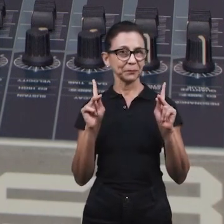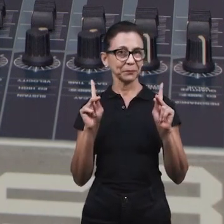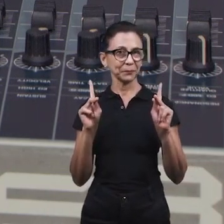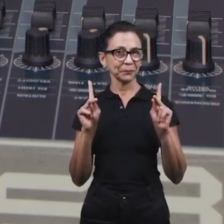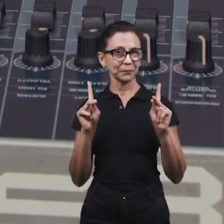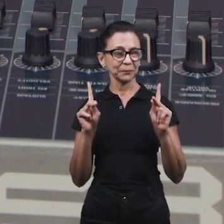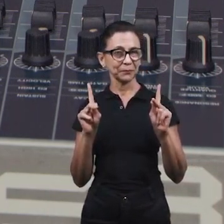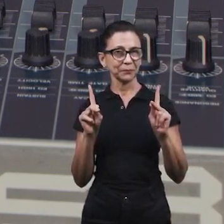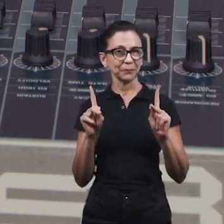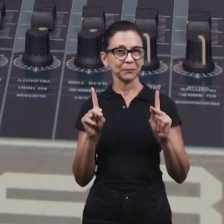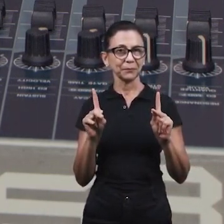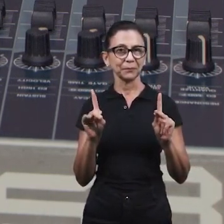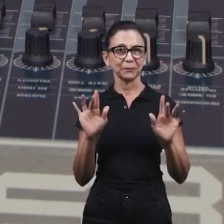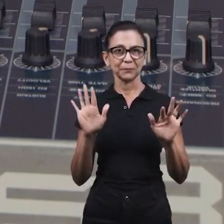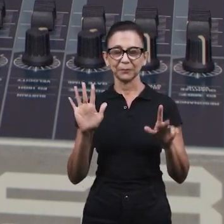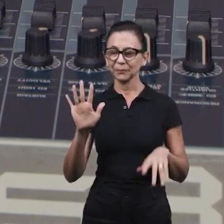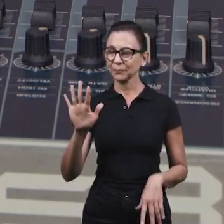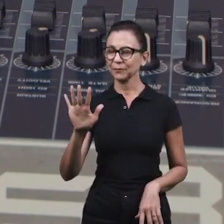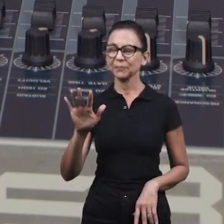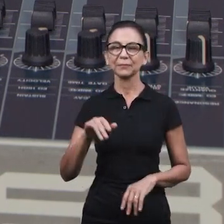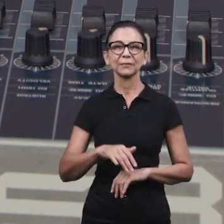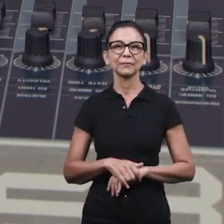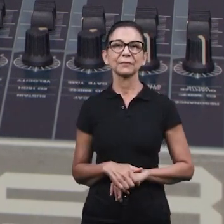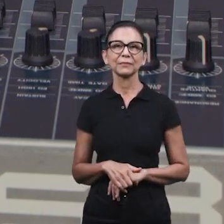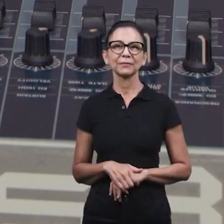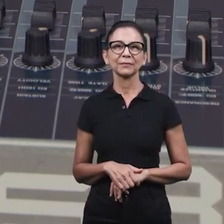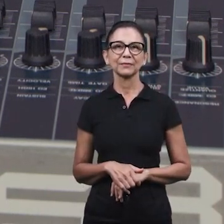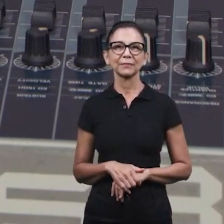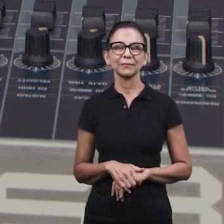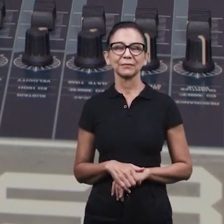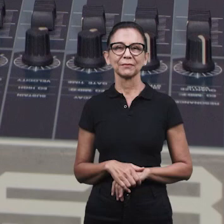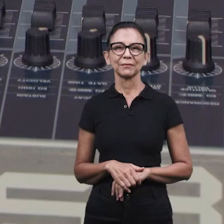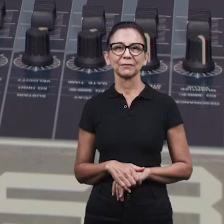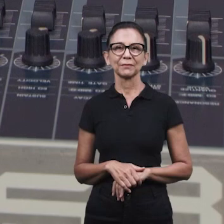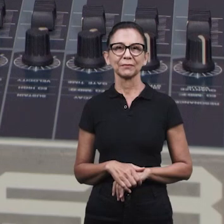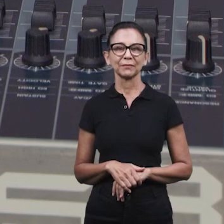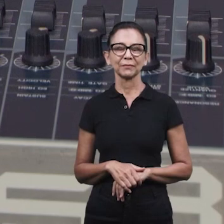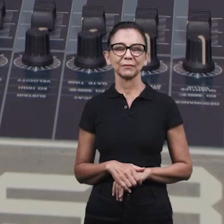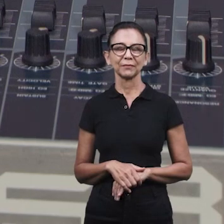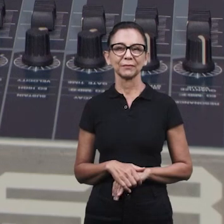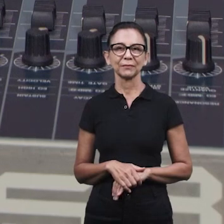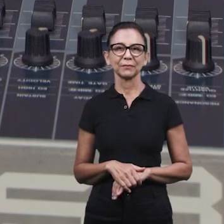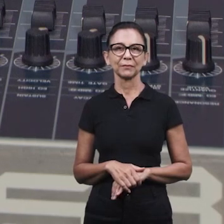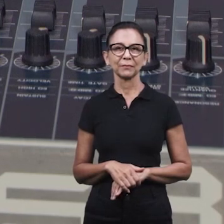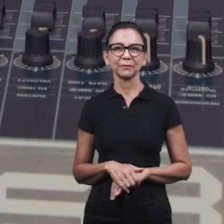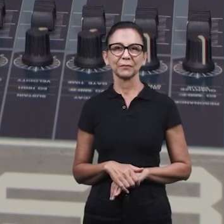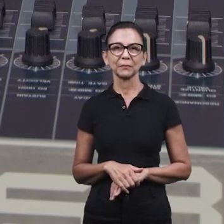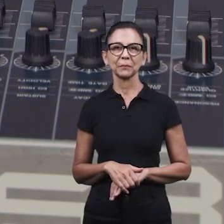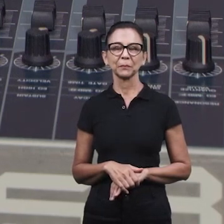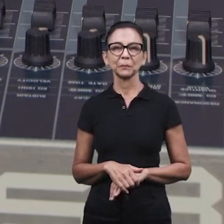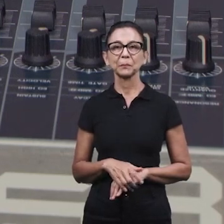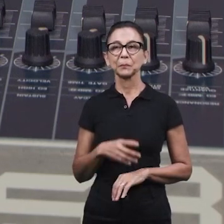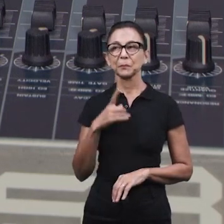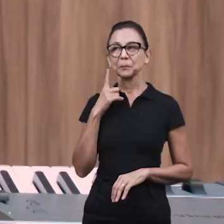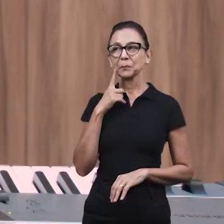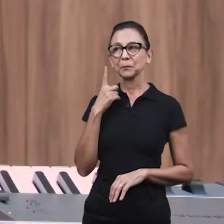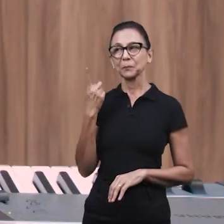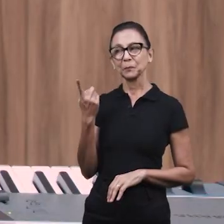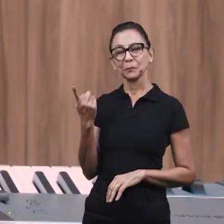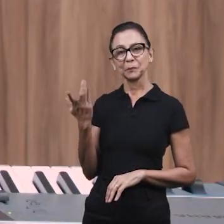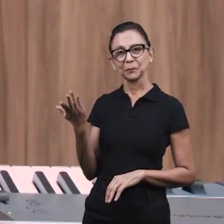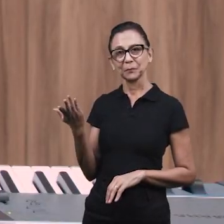Ok? Então eu uso meus 5 dedos, passo o dedo 3. Depois eu uso o 3, passo de forma discreta o dedo 1 no